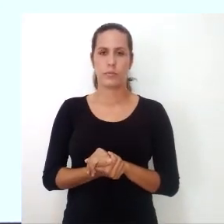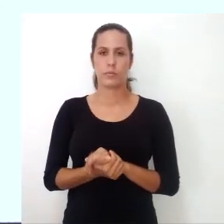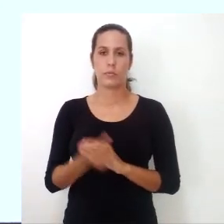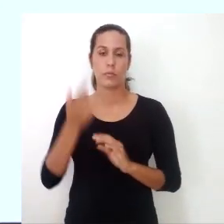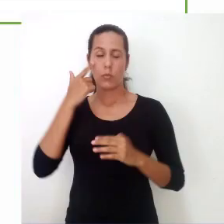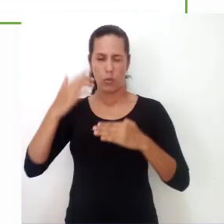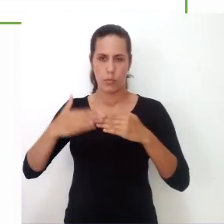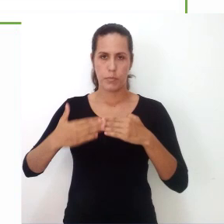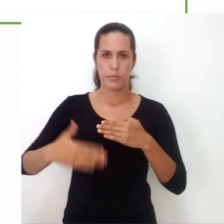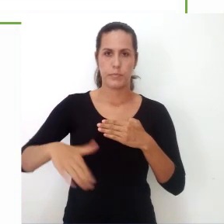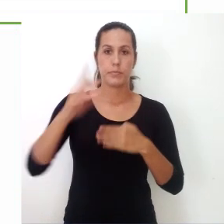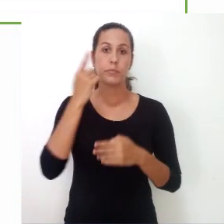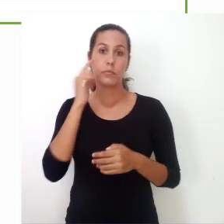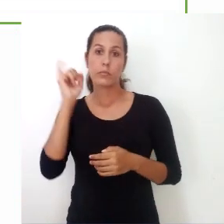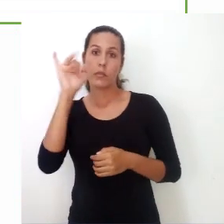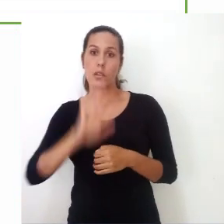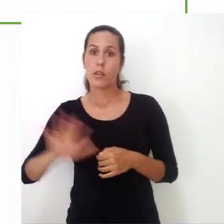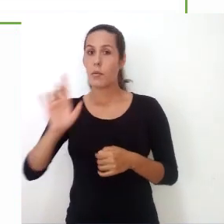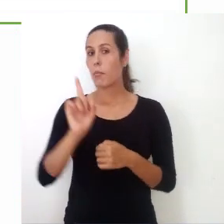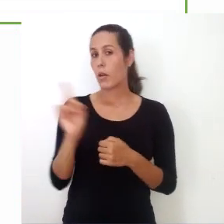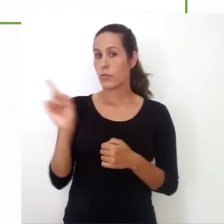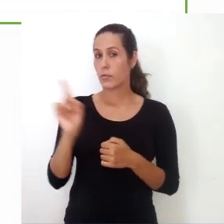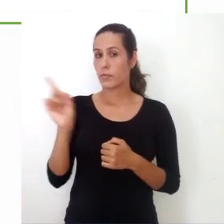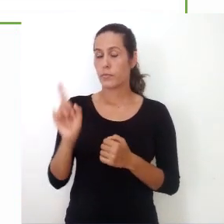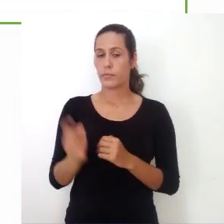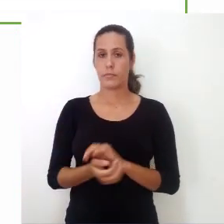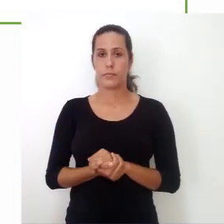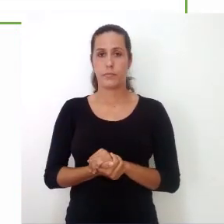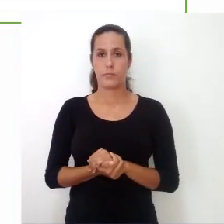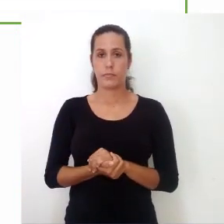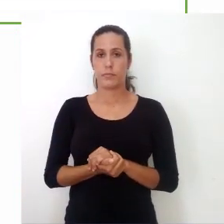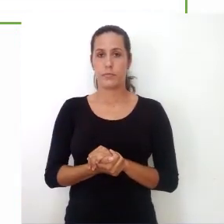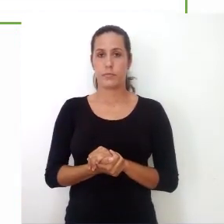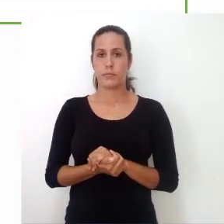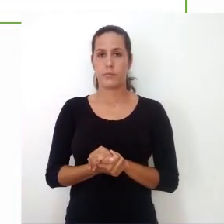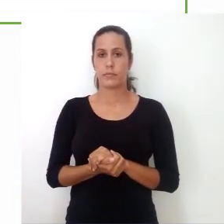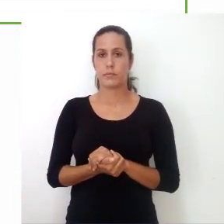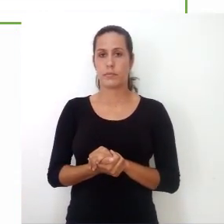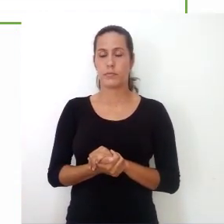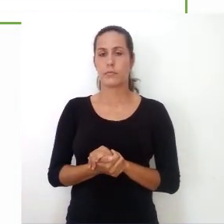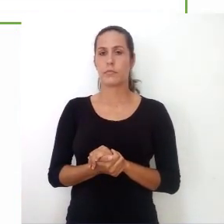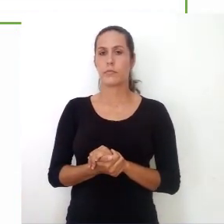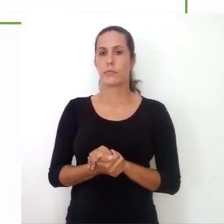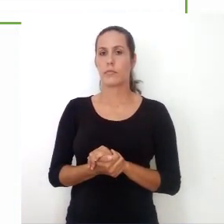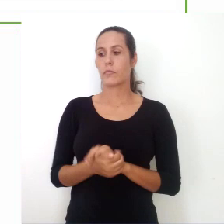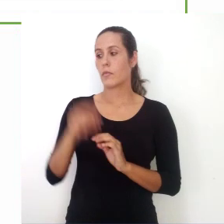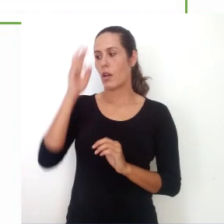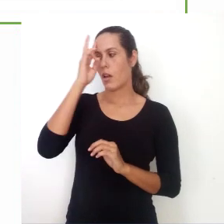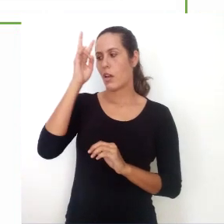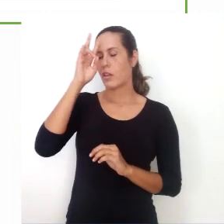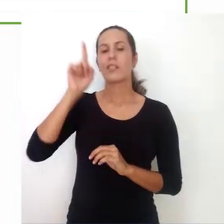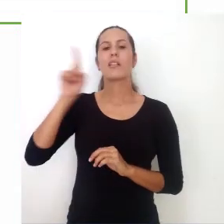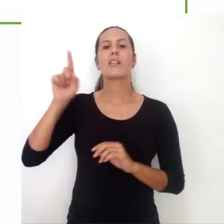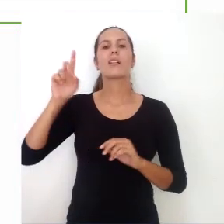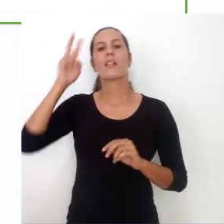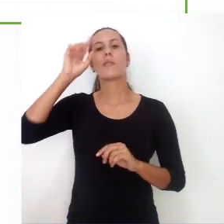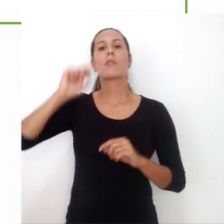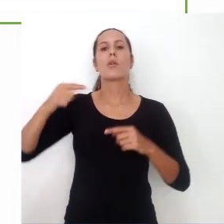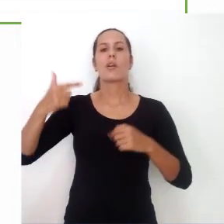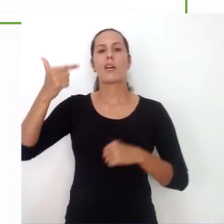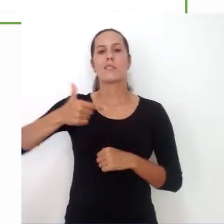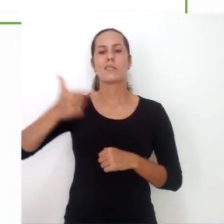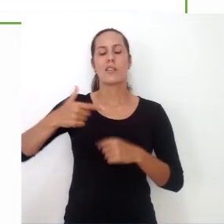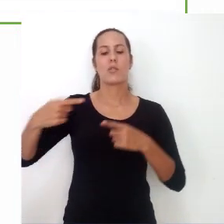Vamos em frente. Nós temos uma imagem, veja esta imagem aqui, que nos remete justamente a esse período da